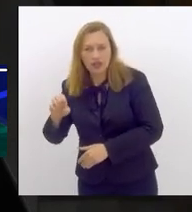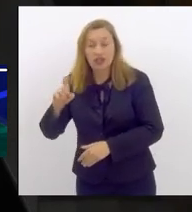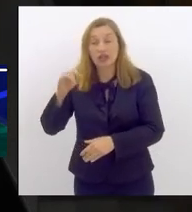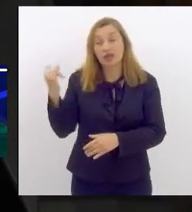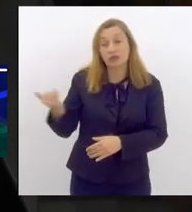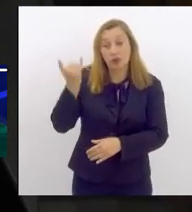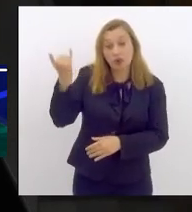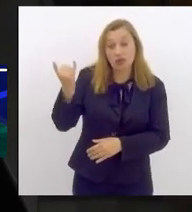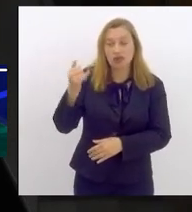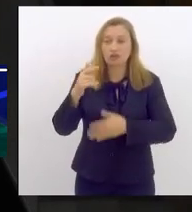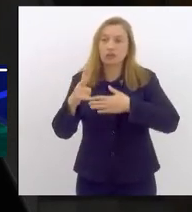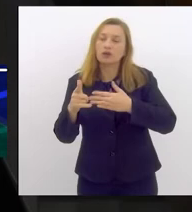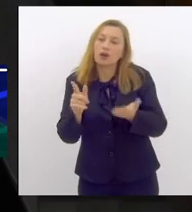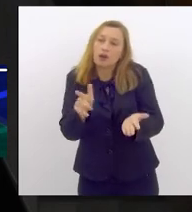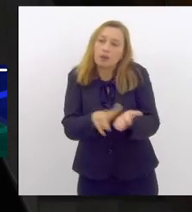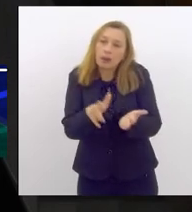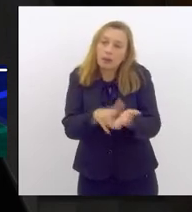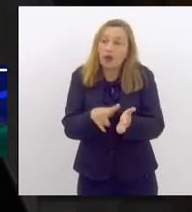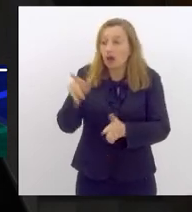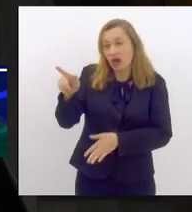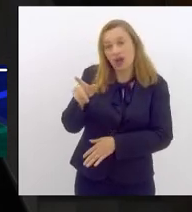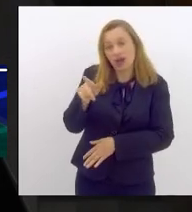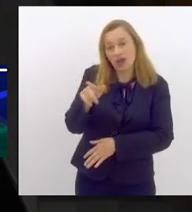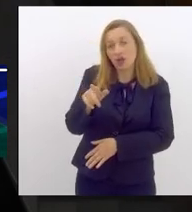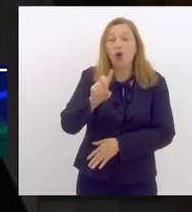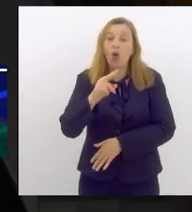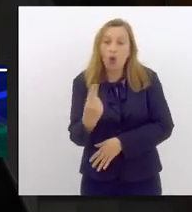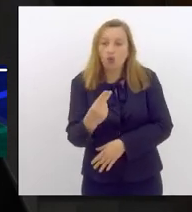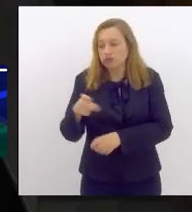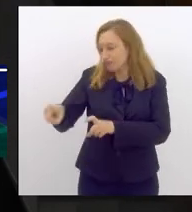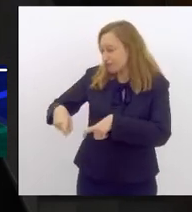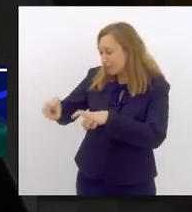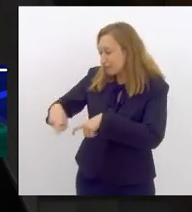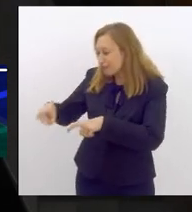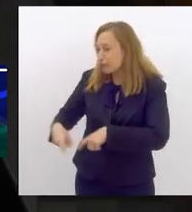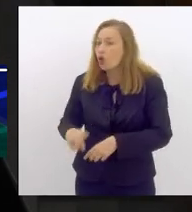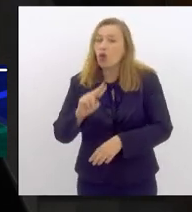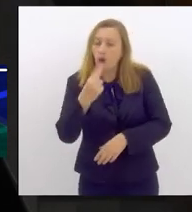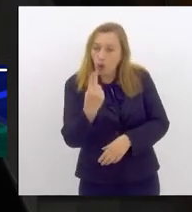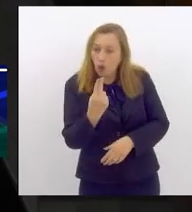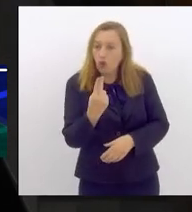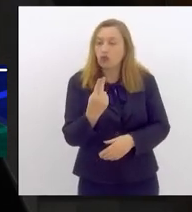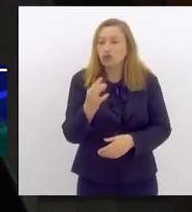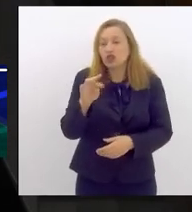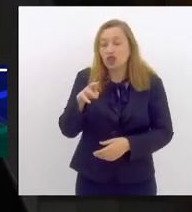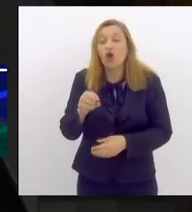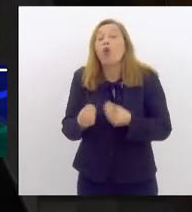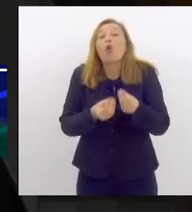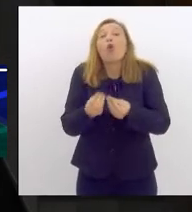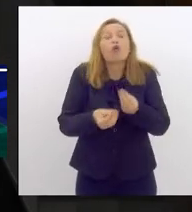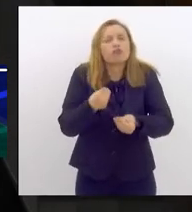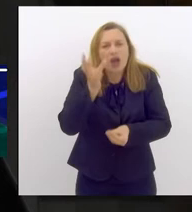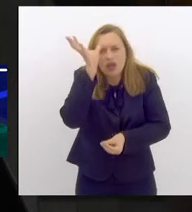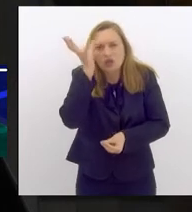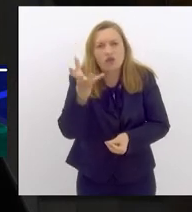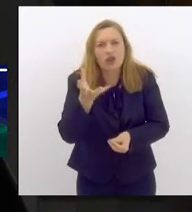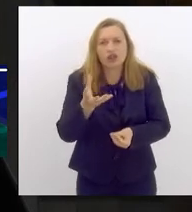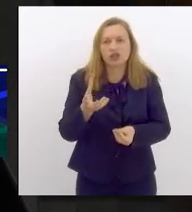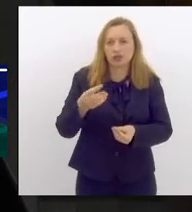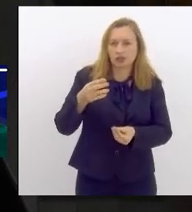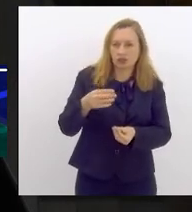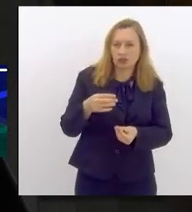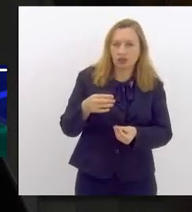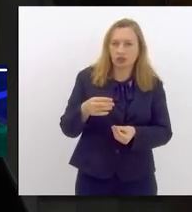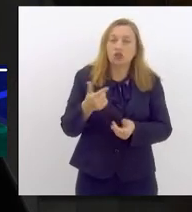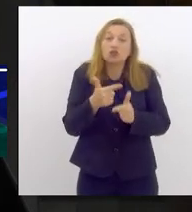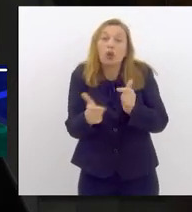Polo papeleiro por exemplo para limpado o na agricultura ou no texto também como resolver os nossos